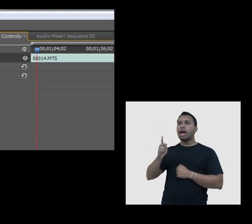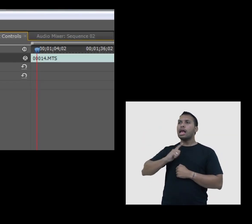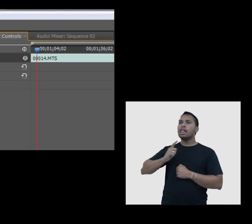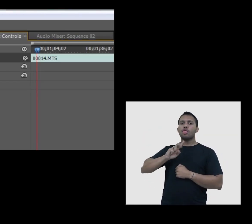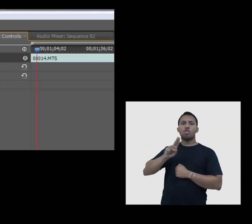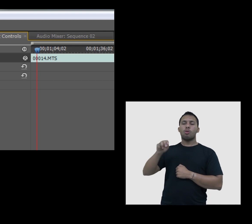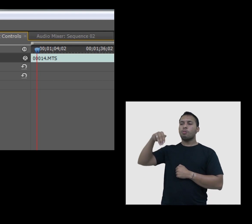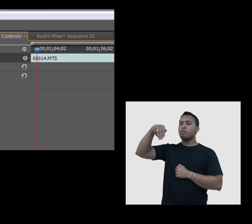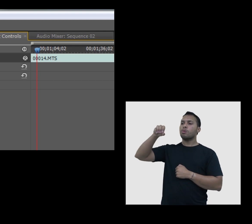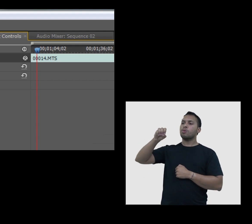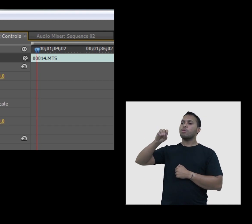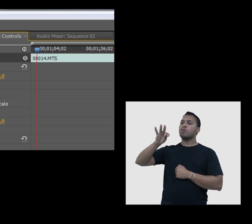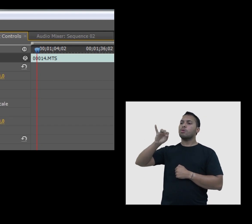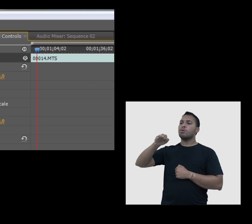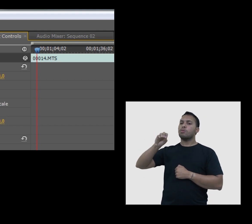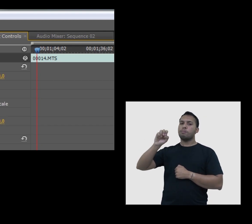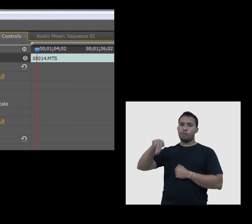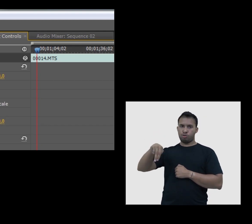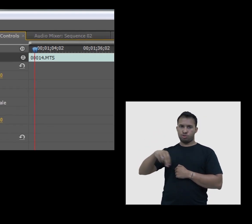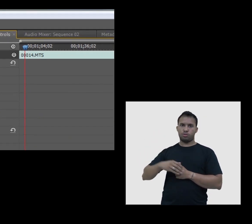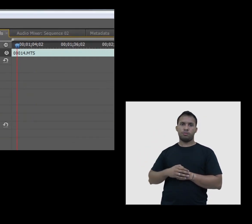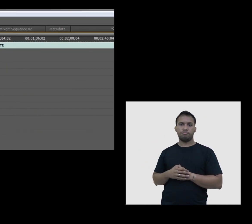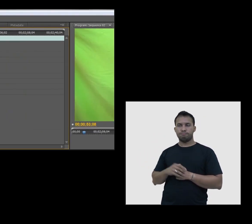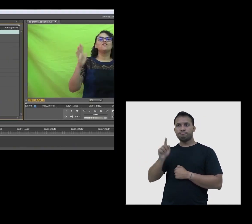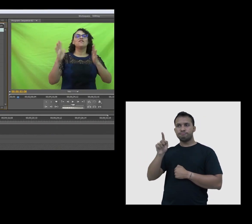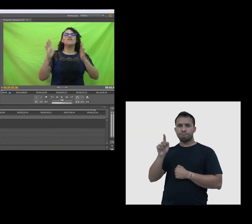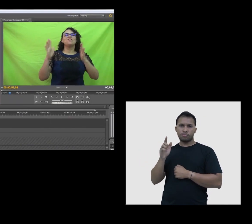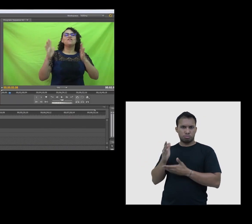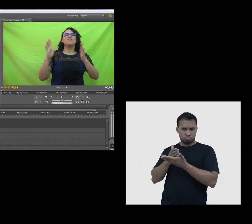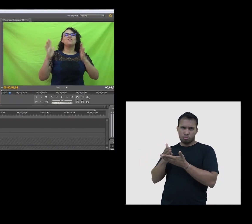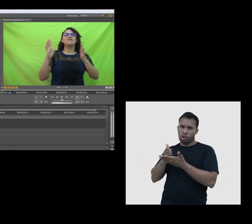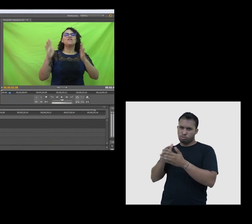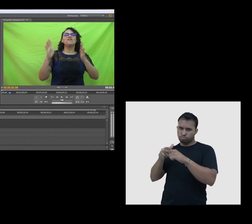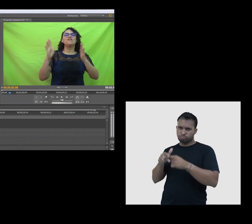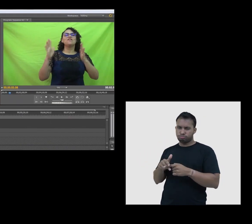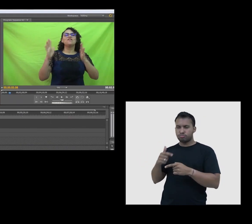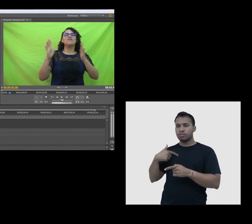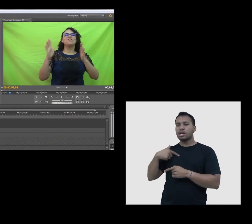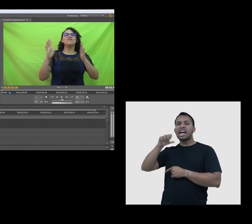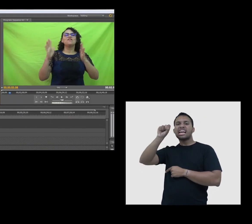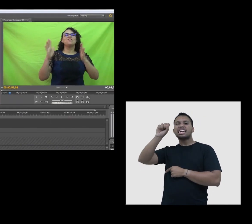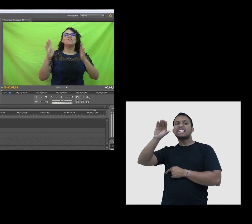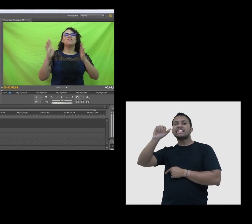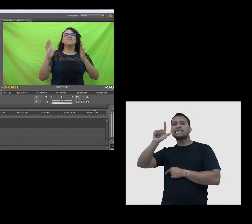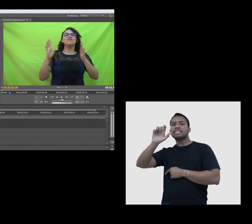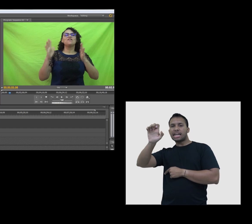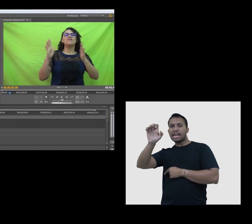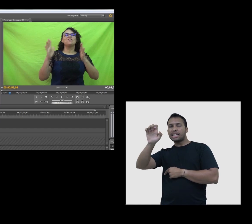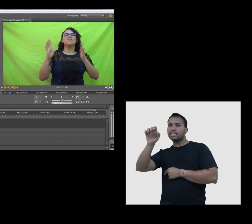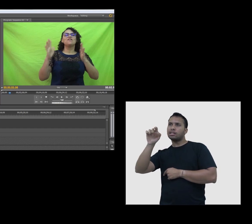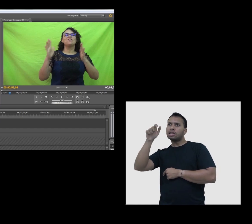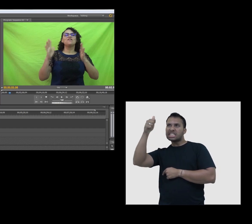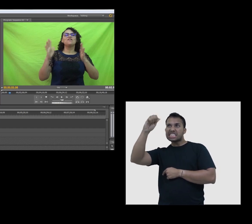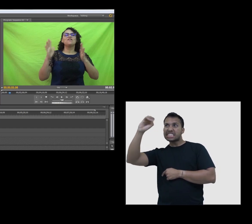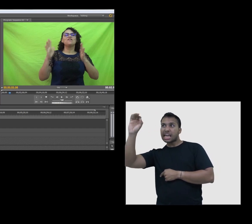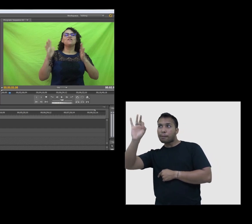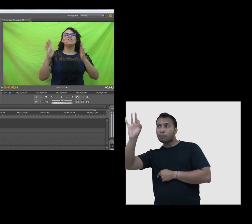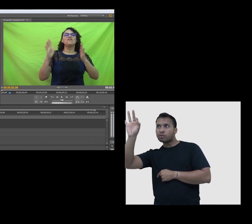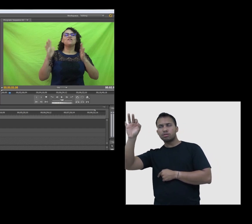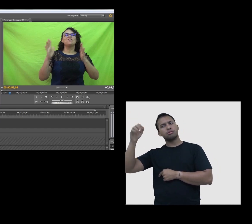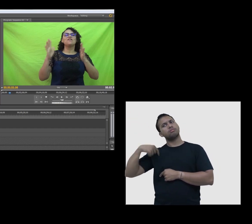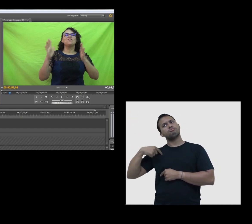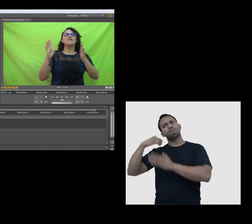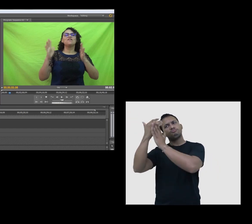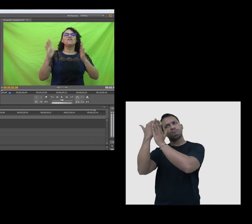gente consegue trabalhar com algumas dimensões aqui. Ó. Eu vou reduzir a escala. Aqui está em 100, eu vou reduzir para próximo de